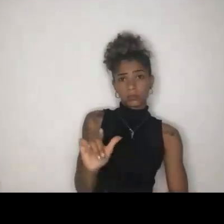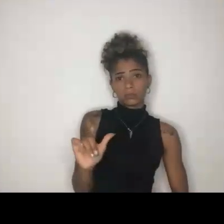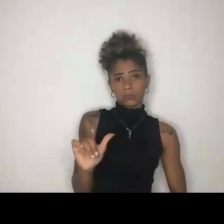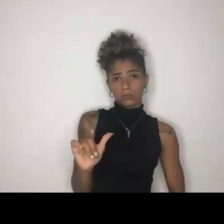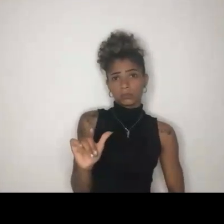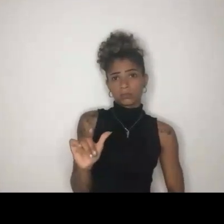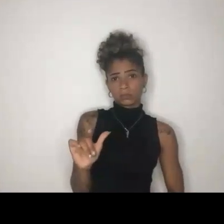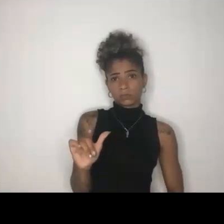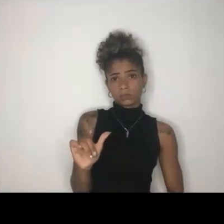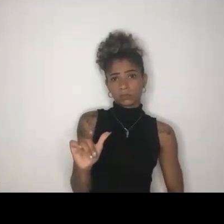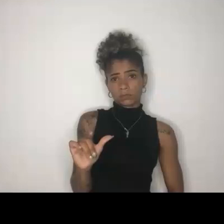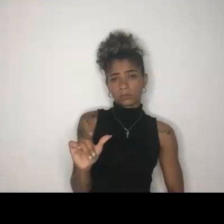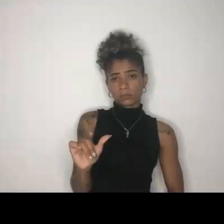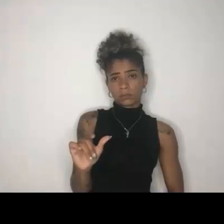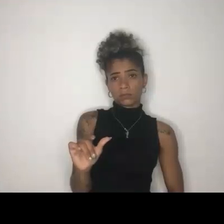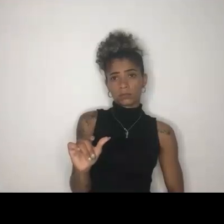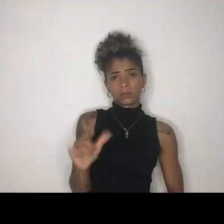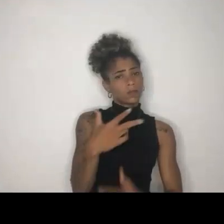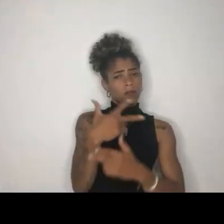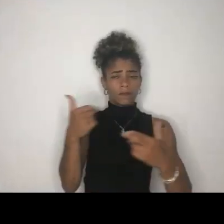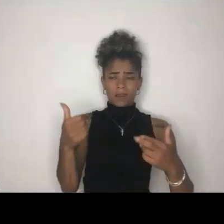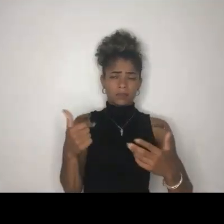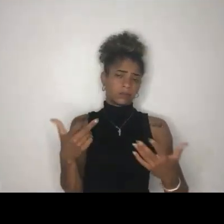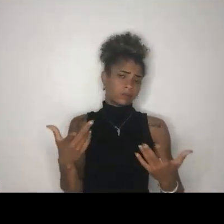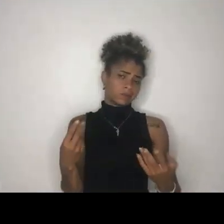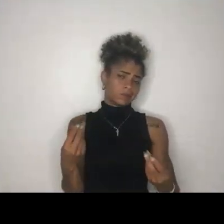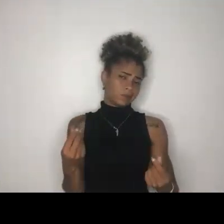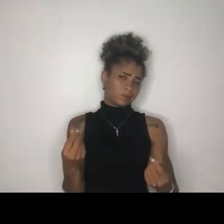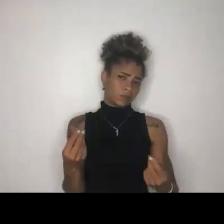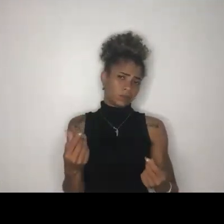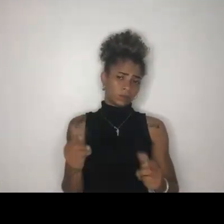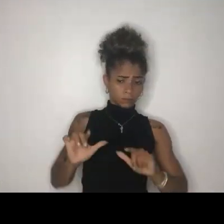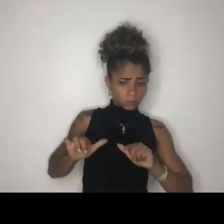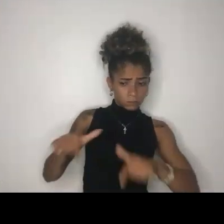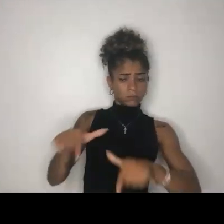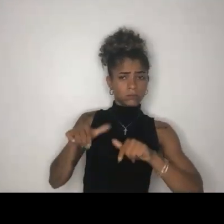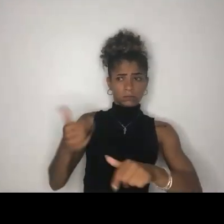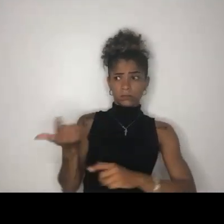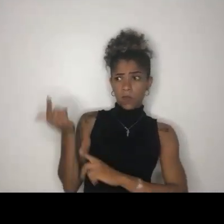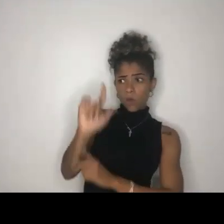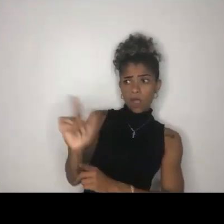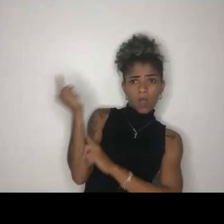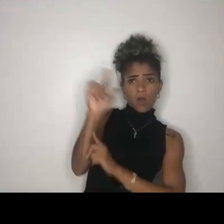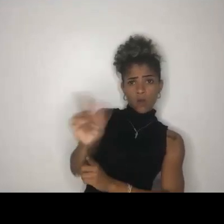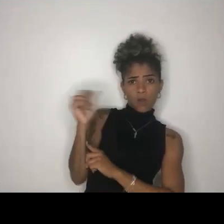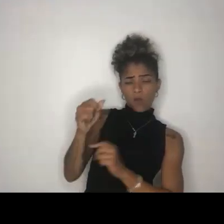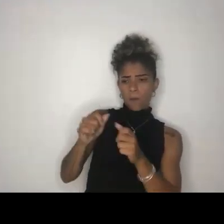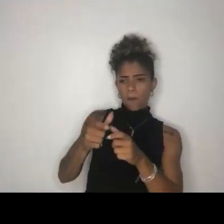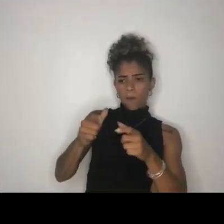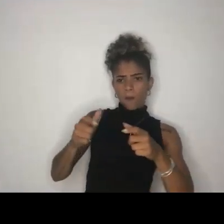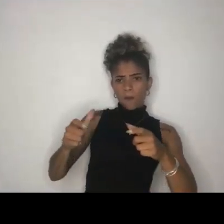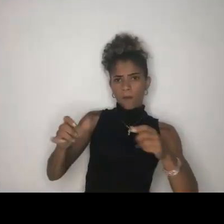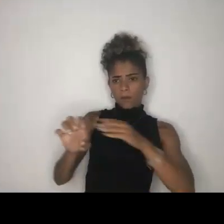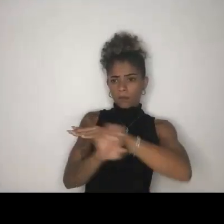uma série de dentro de uma série de realizações na ampliação da operação de